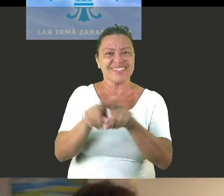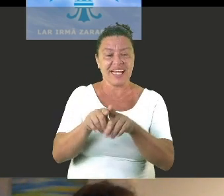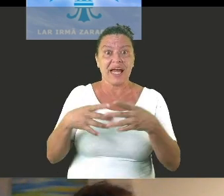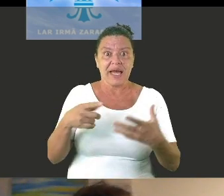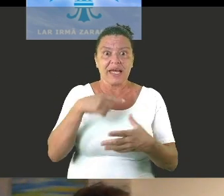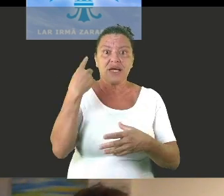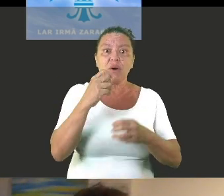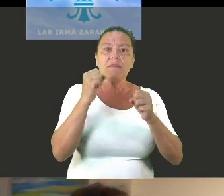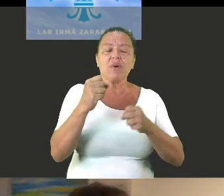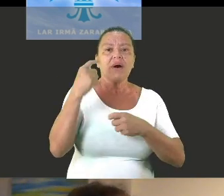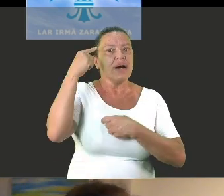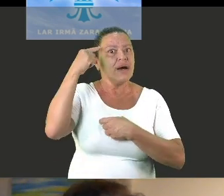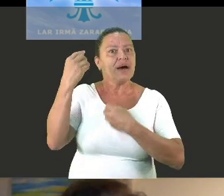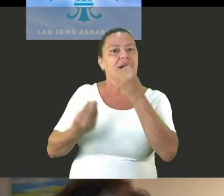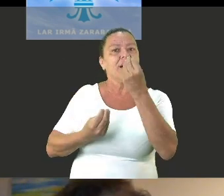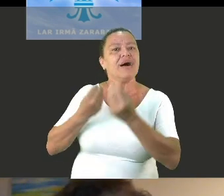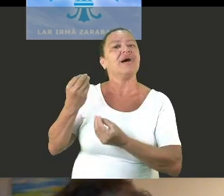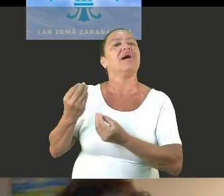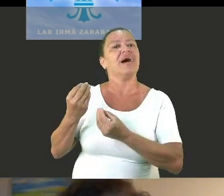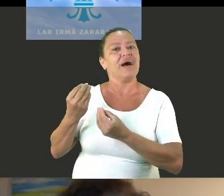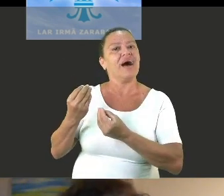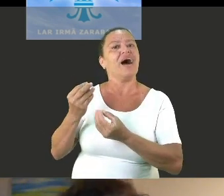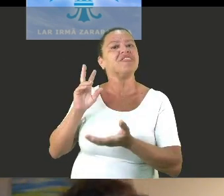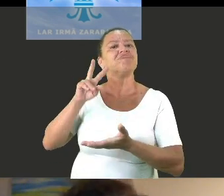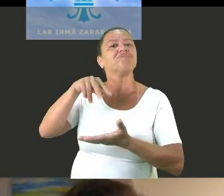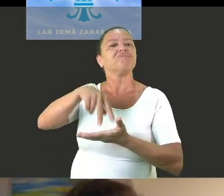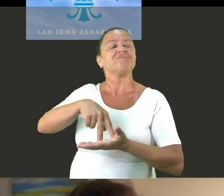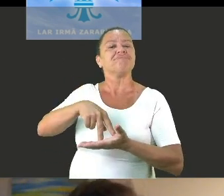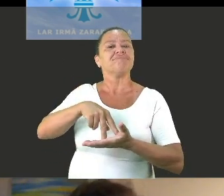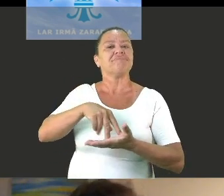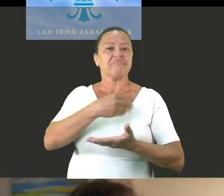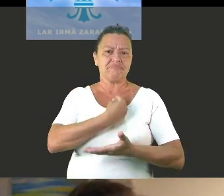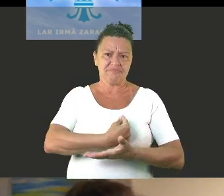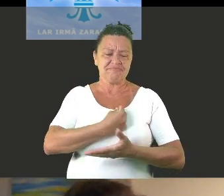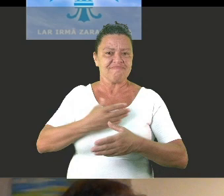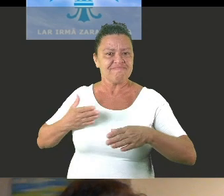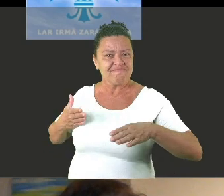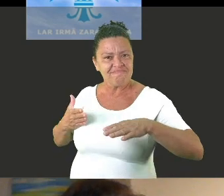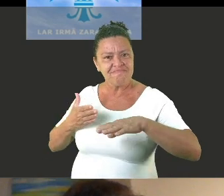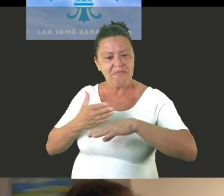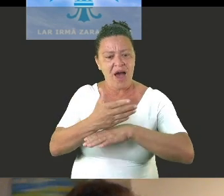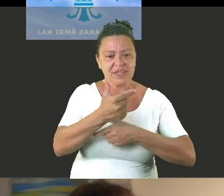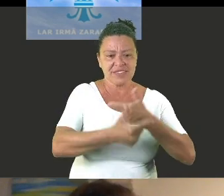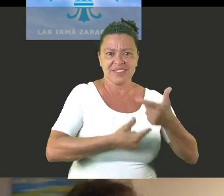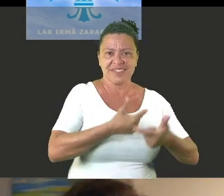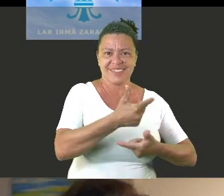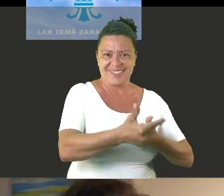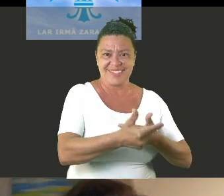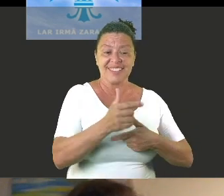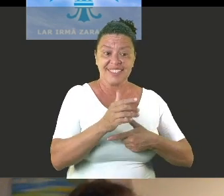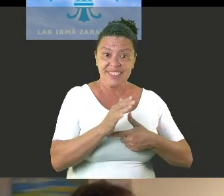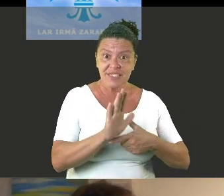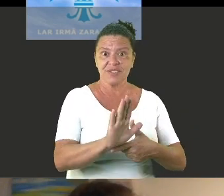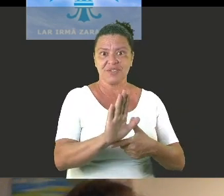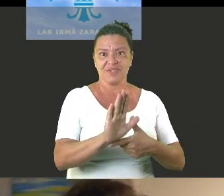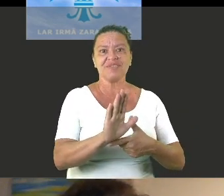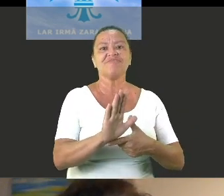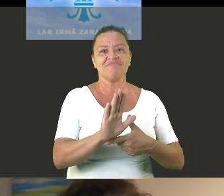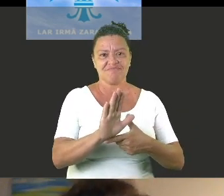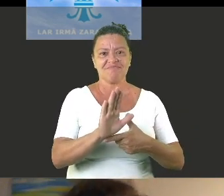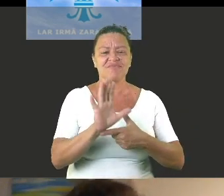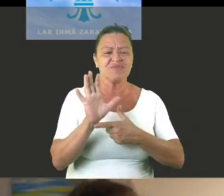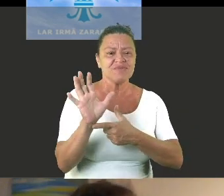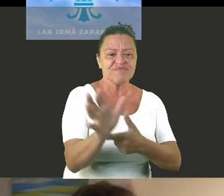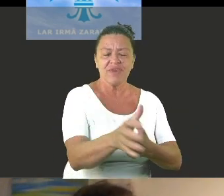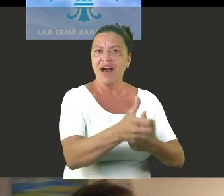nós possamos então, de uma forma ativa, participar desse trabalho de ajuda, de